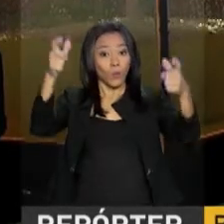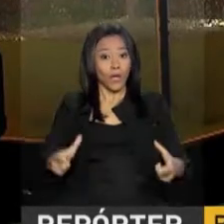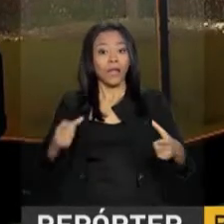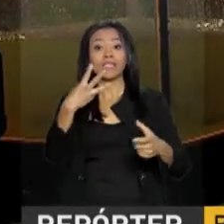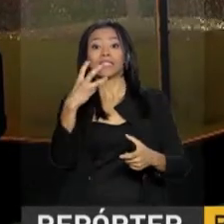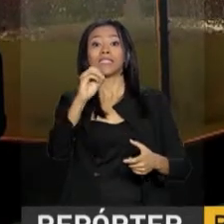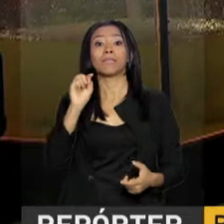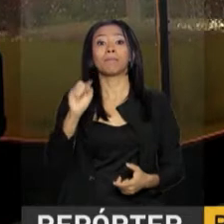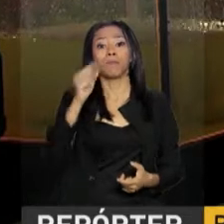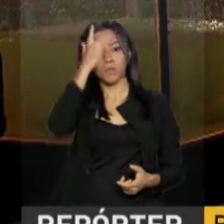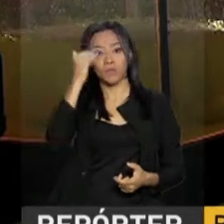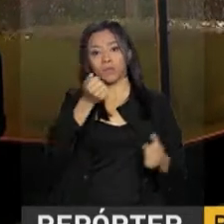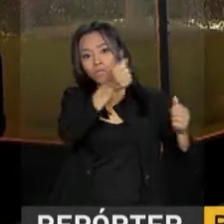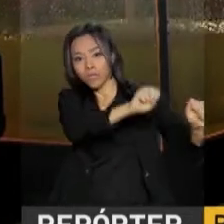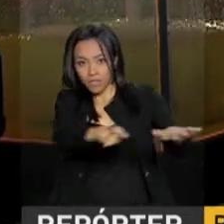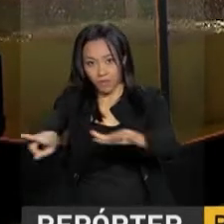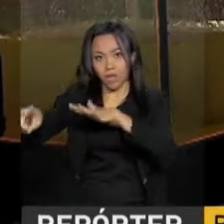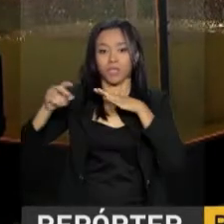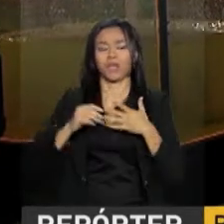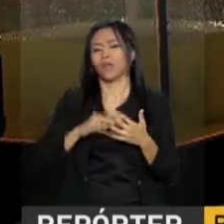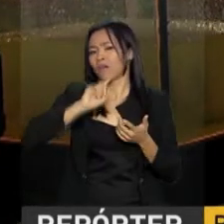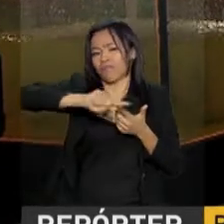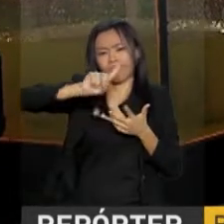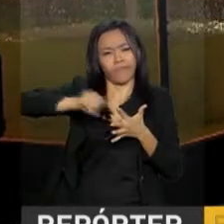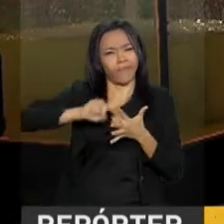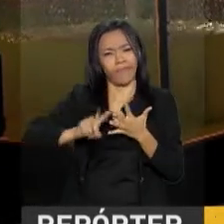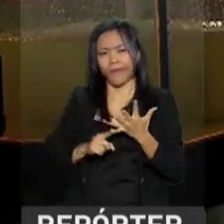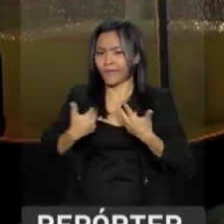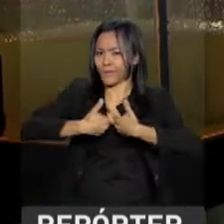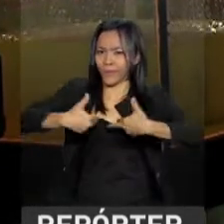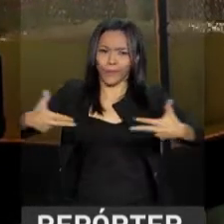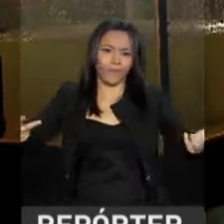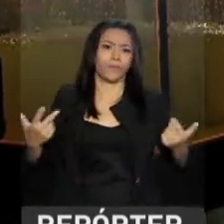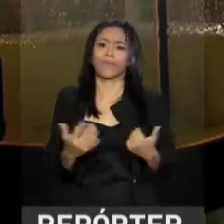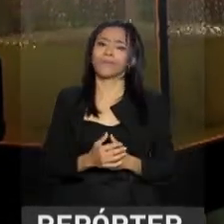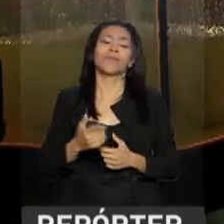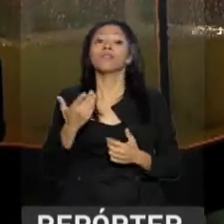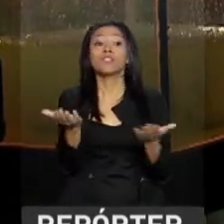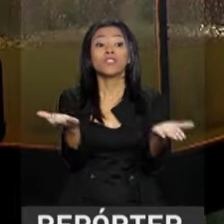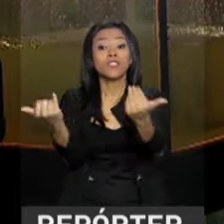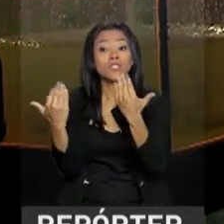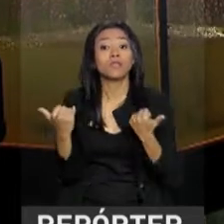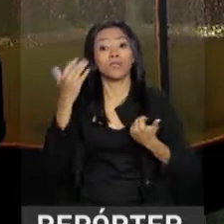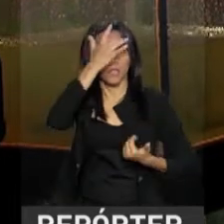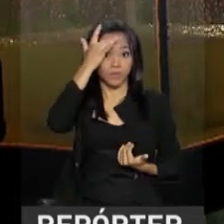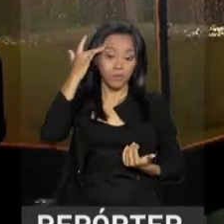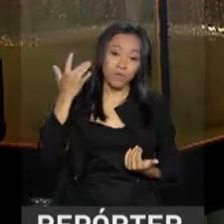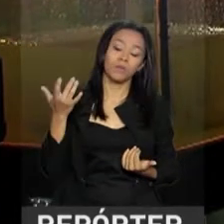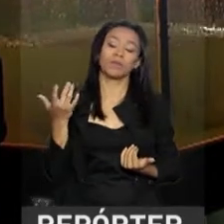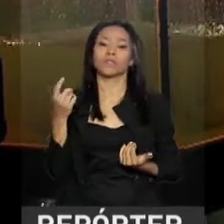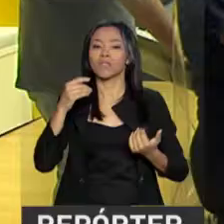pessoas durante toda semana com as mais diversas atrações envolvendo as pessoas diretamente